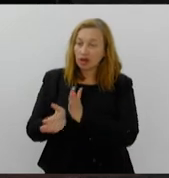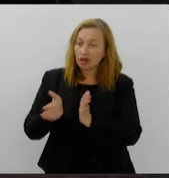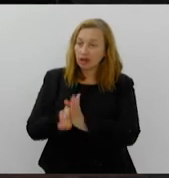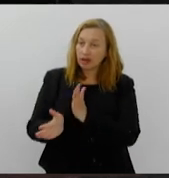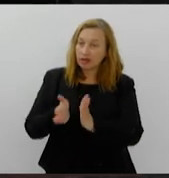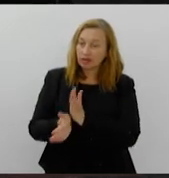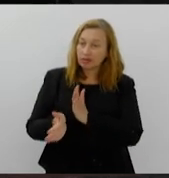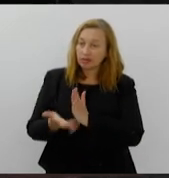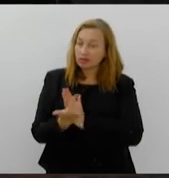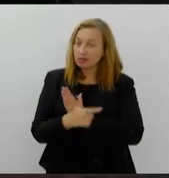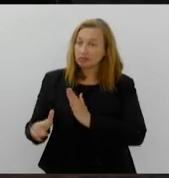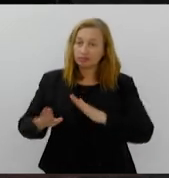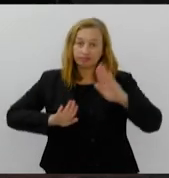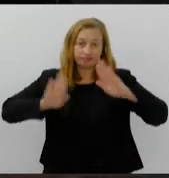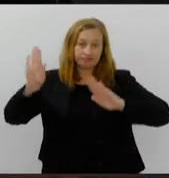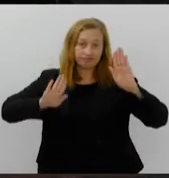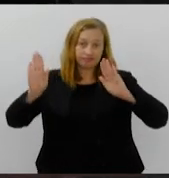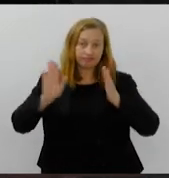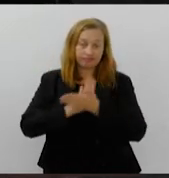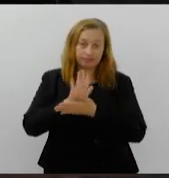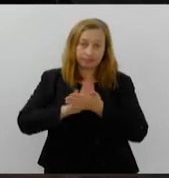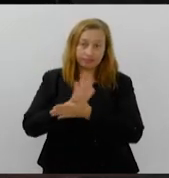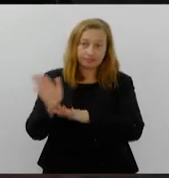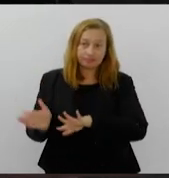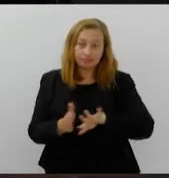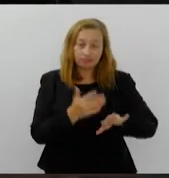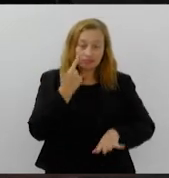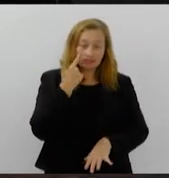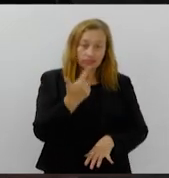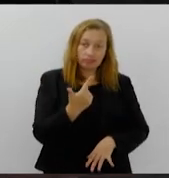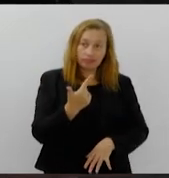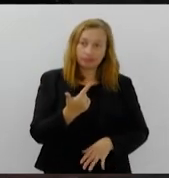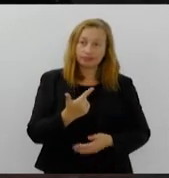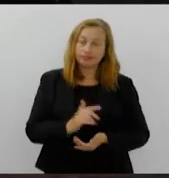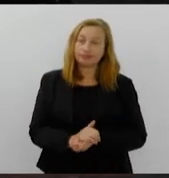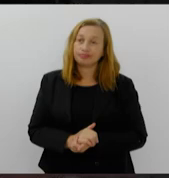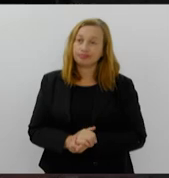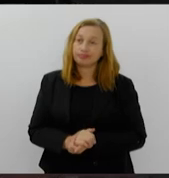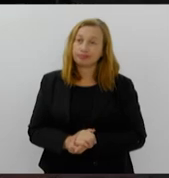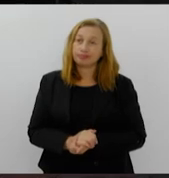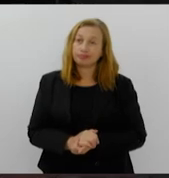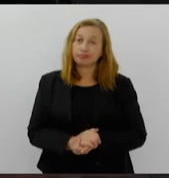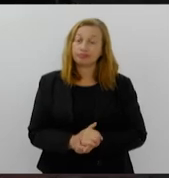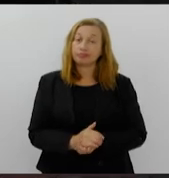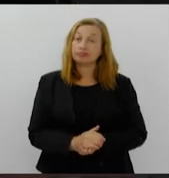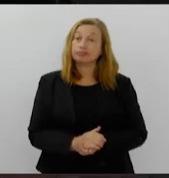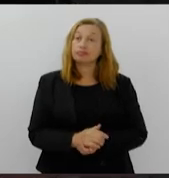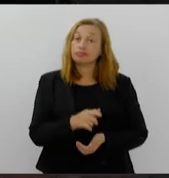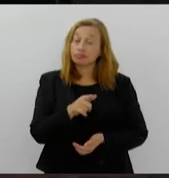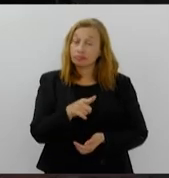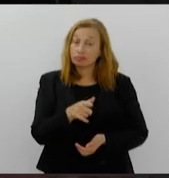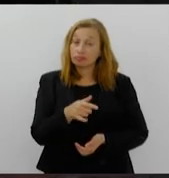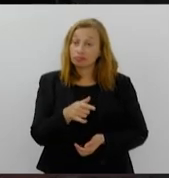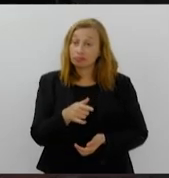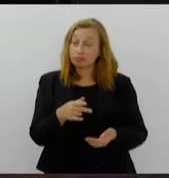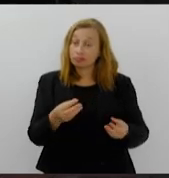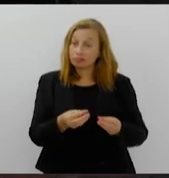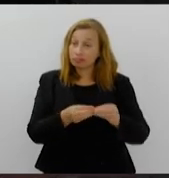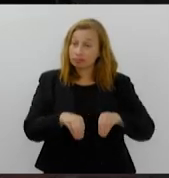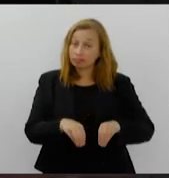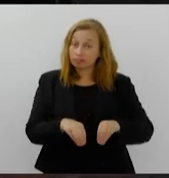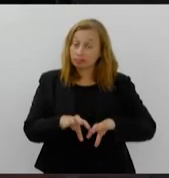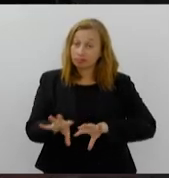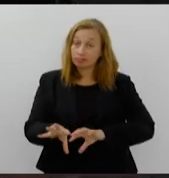sem licitação. E quando a gente olha para esse escândalo em específico, da infecção de